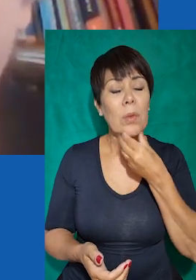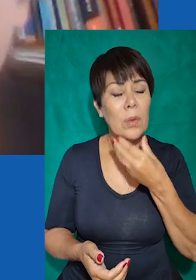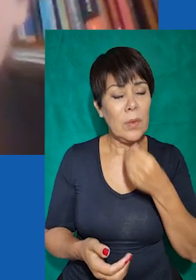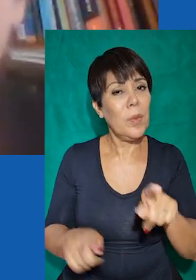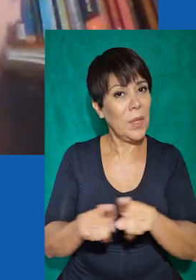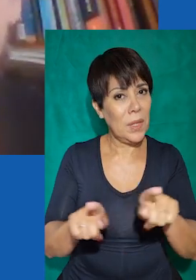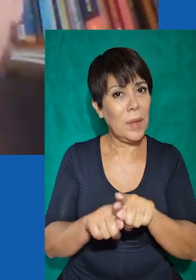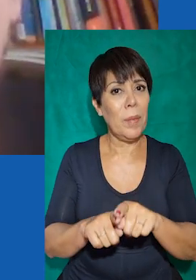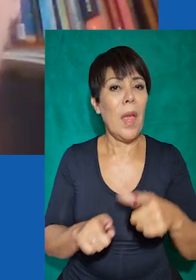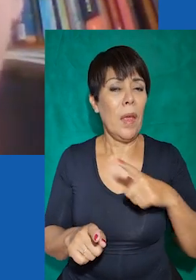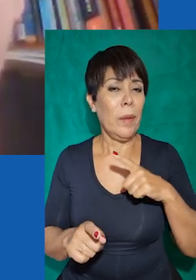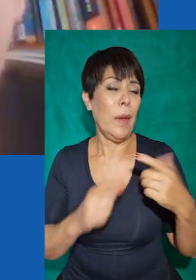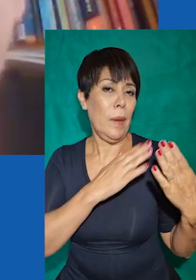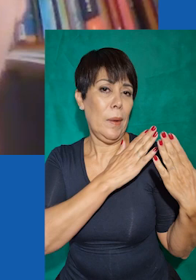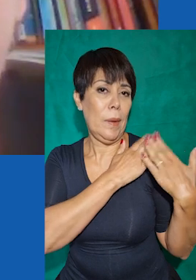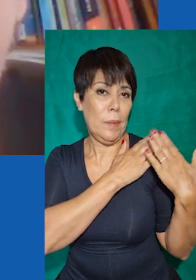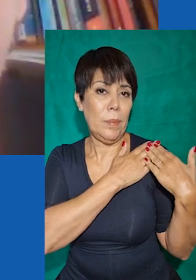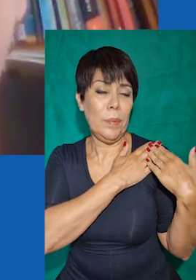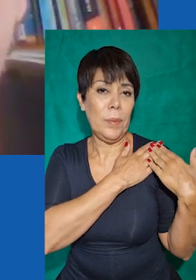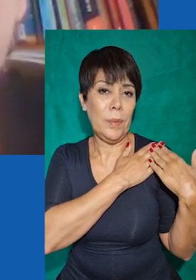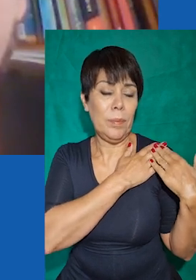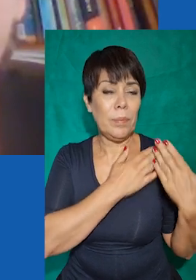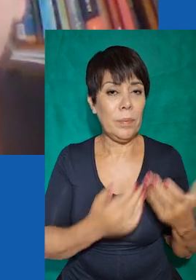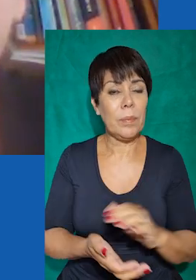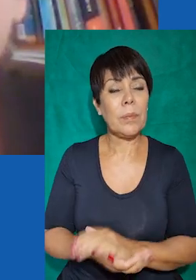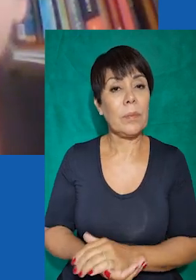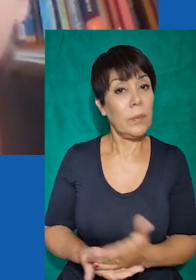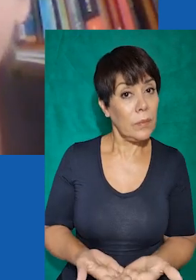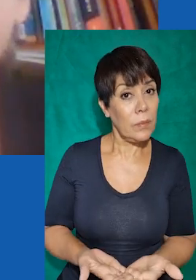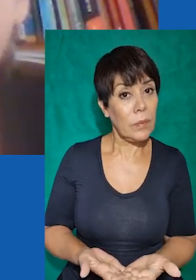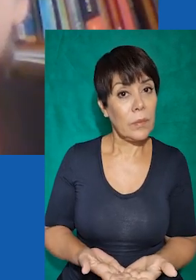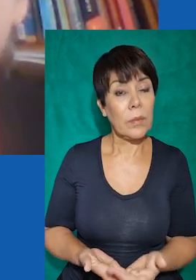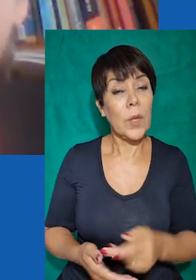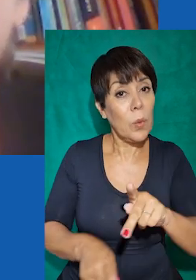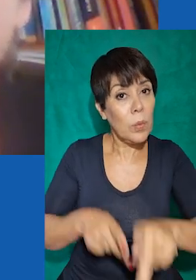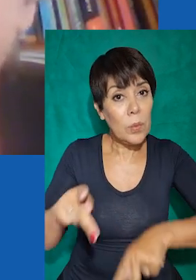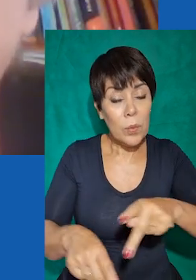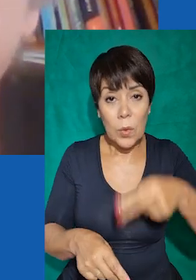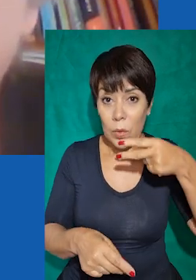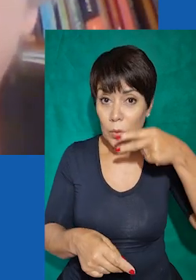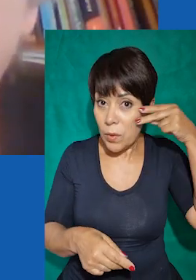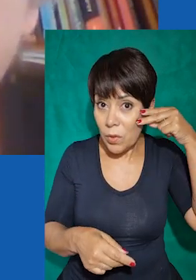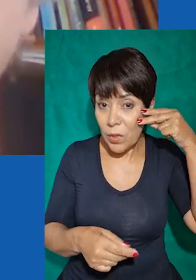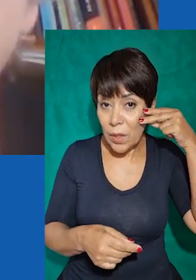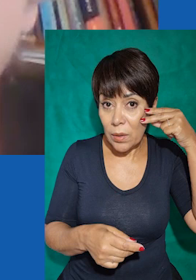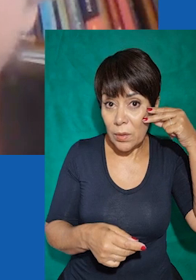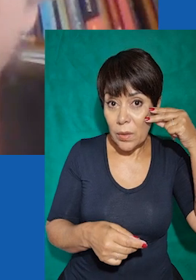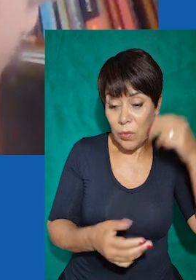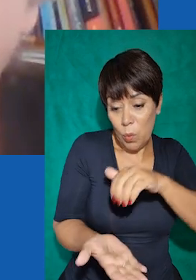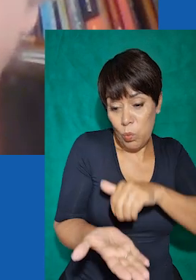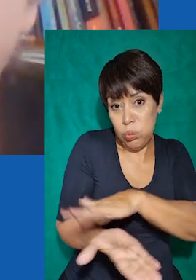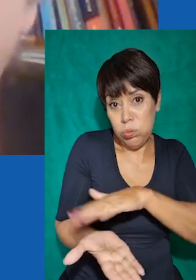tem sua cota nesse sentido. E eles foram